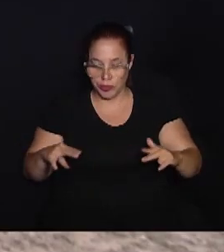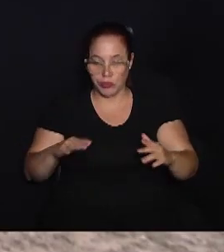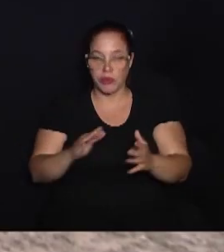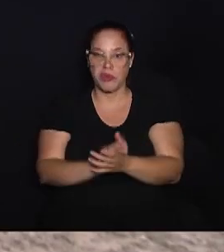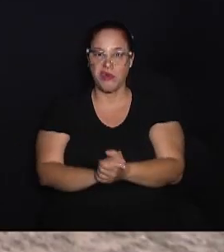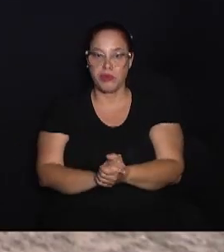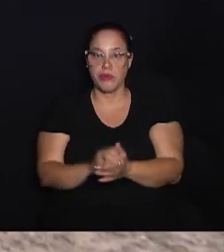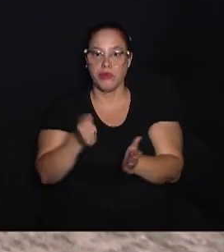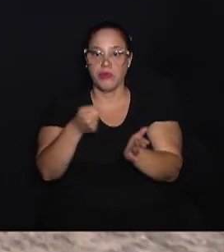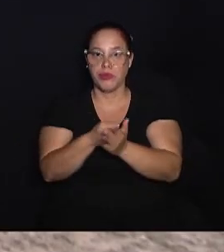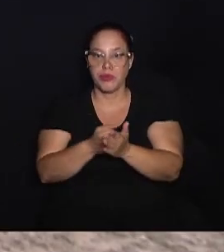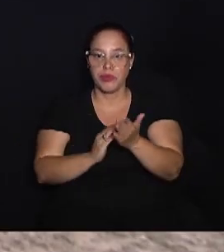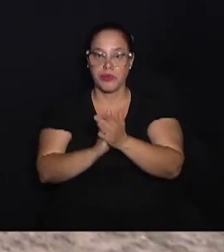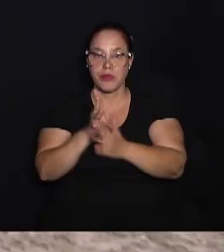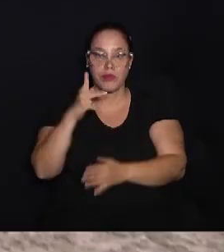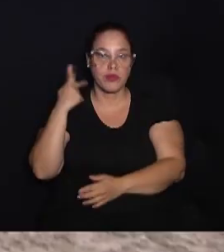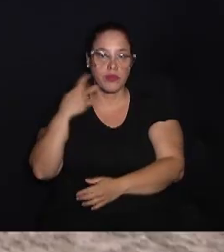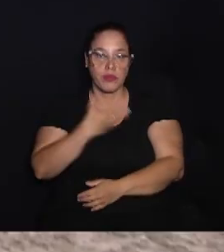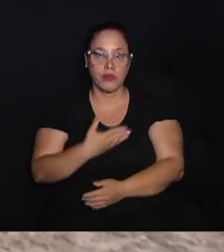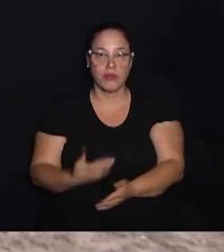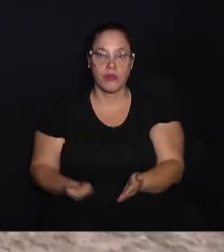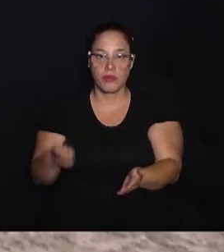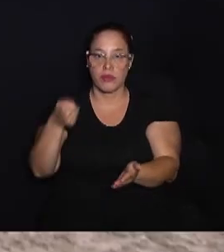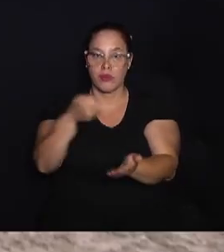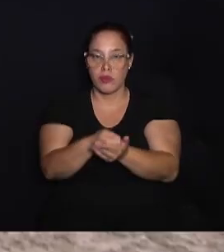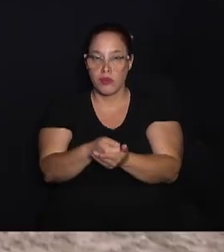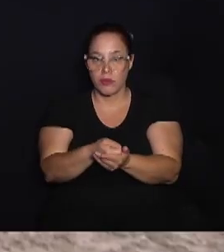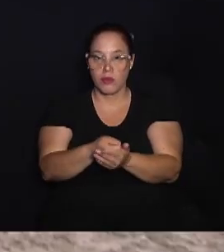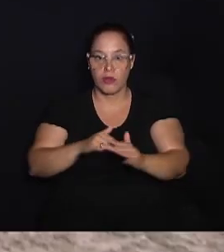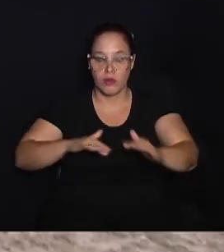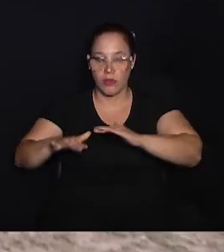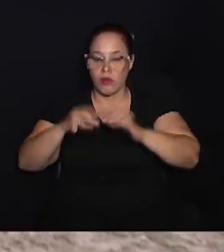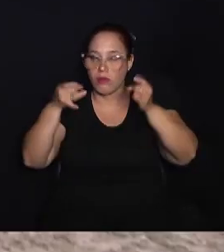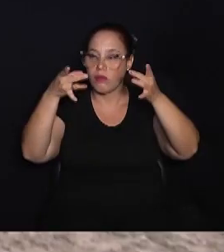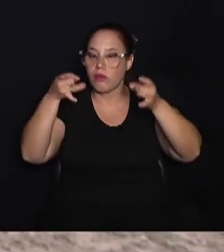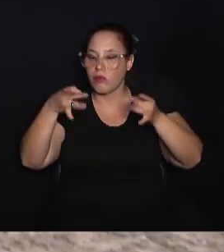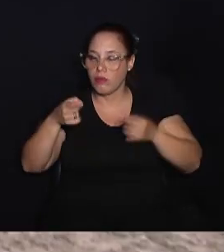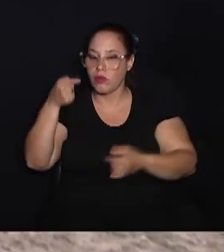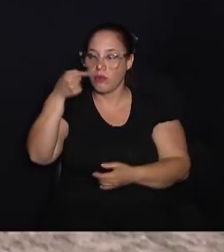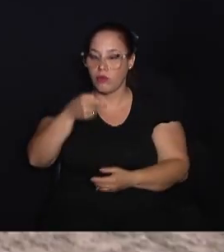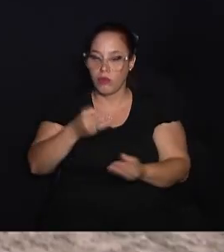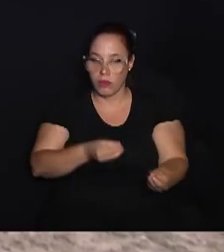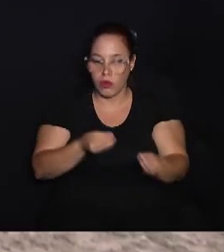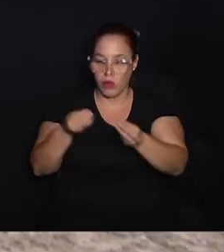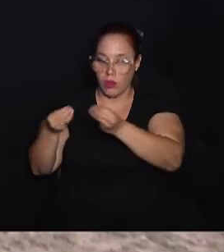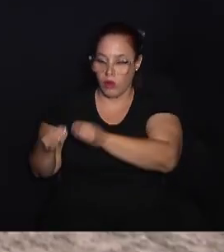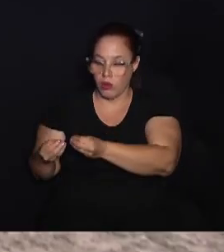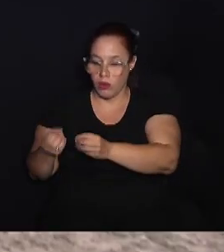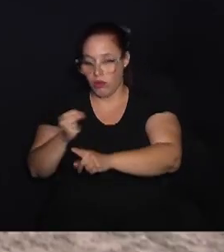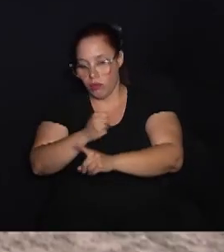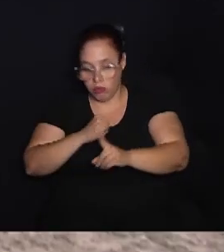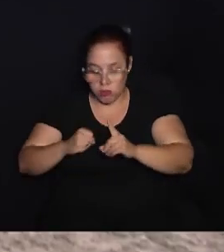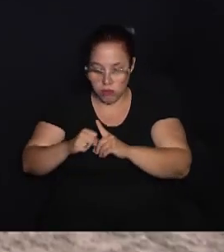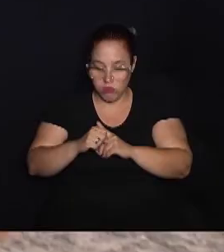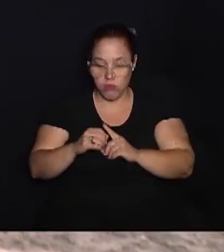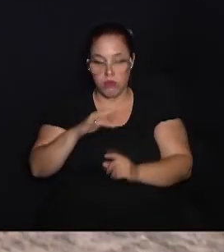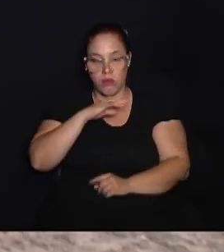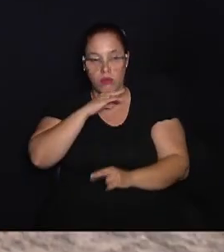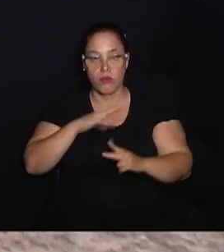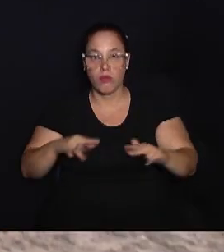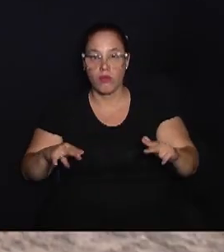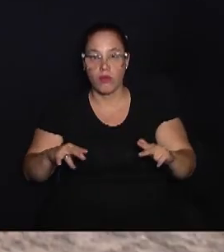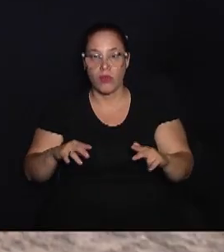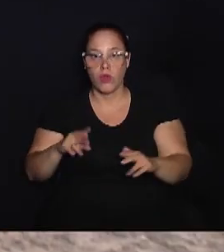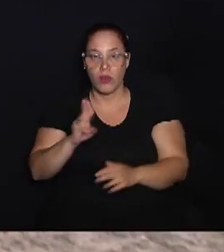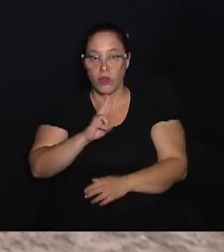populações de animais domésticos e autorizou o poder público a implantar áreas específicas destinadas à